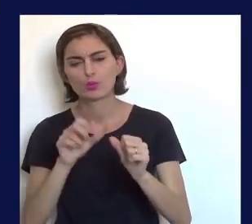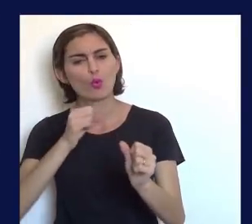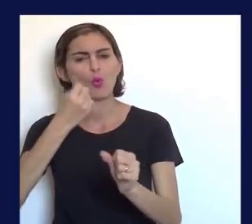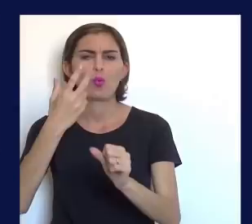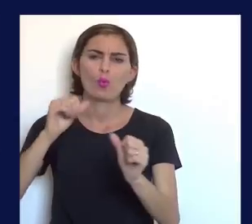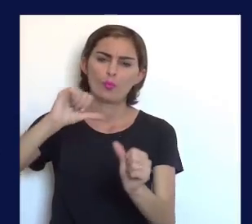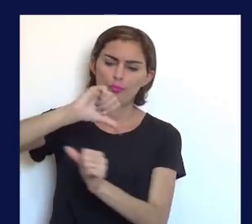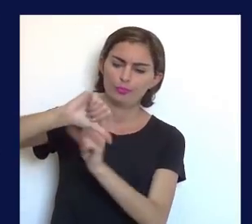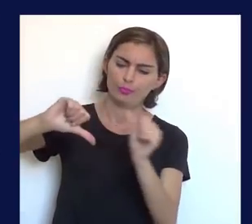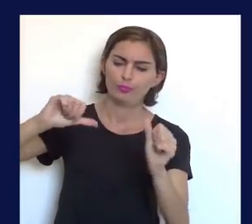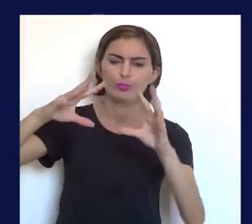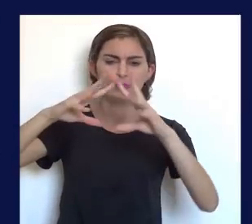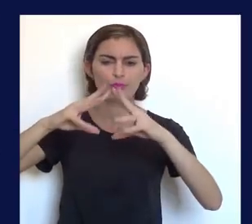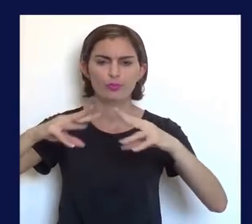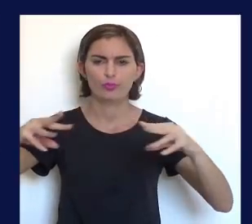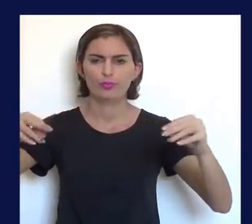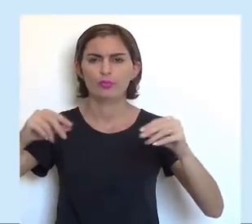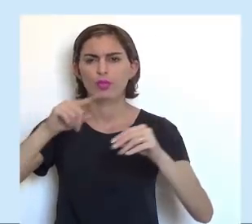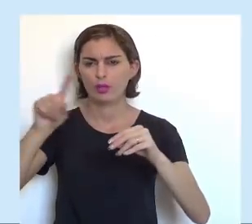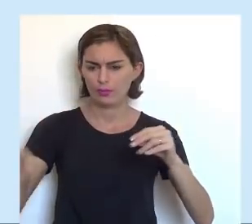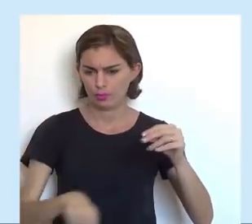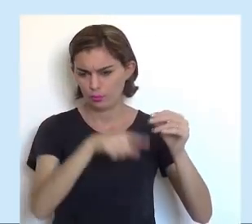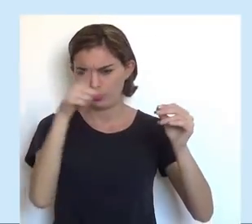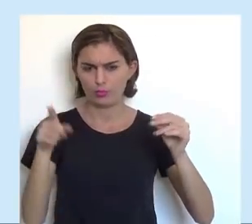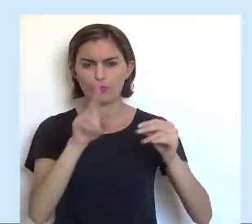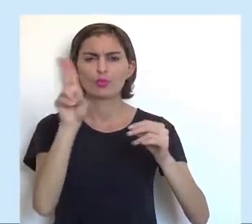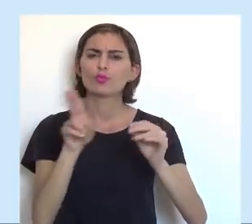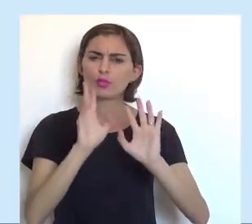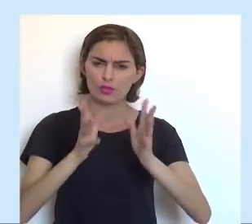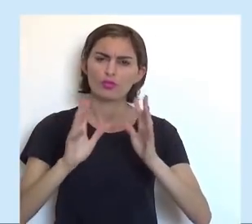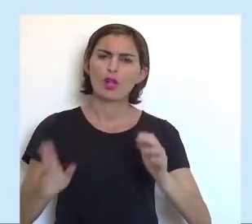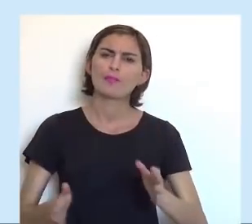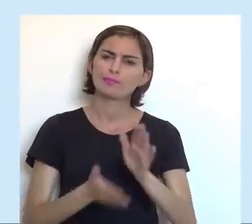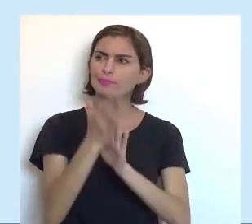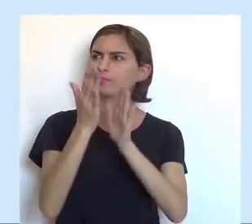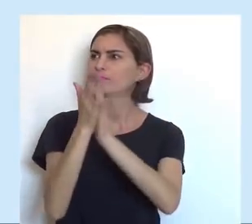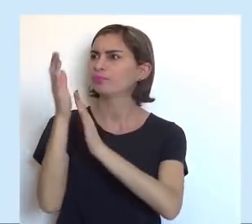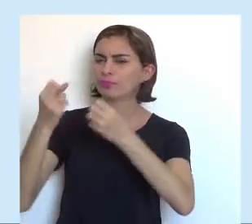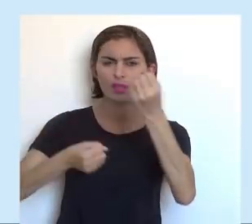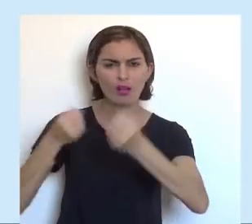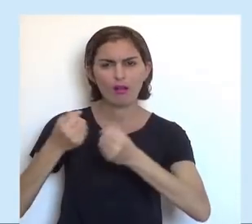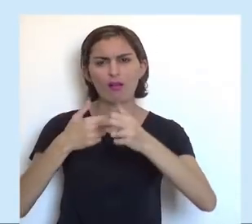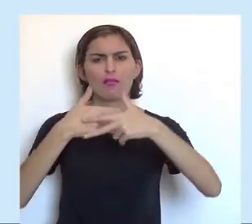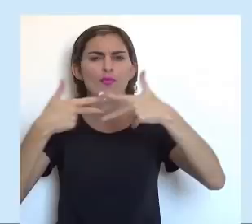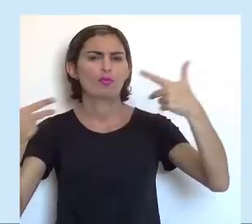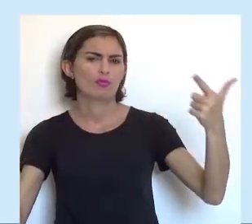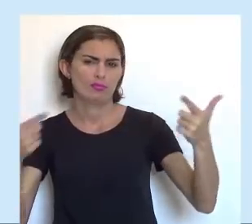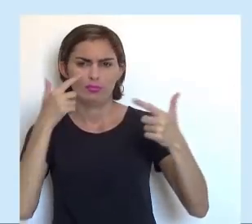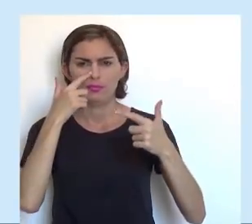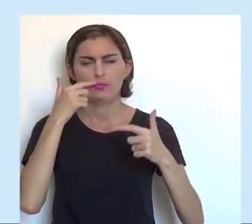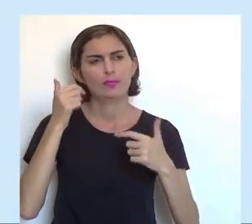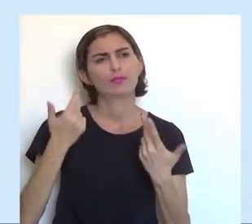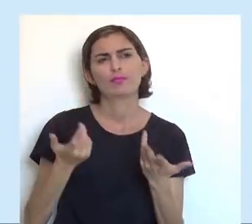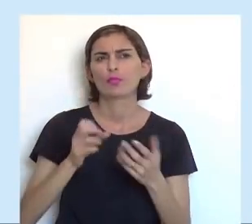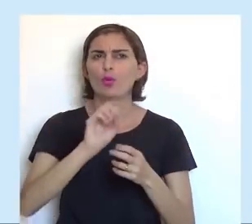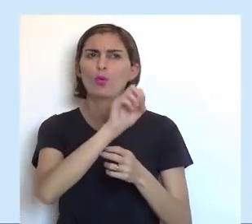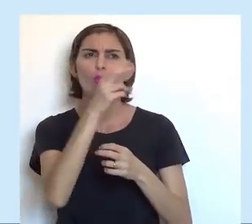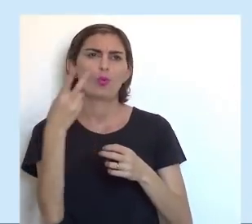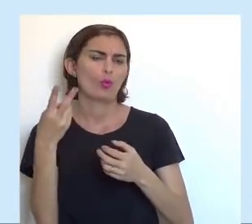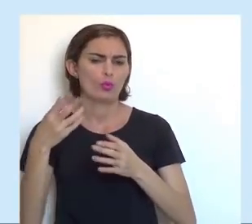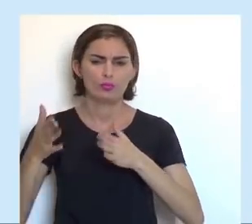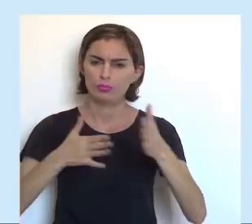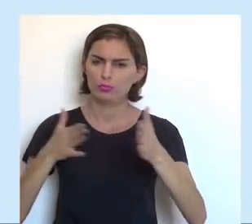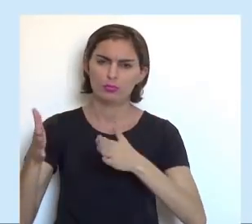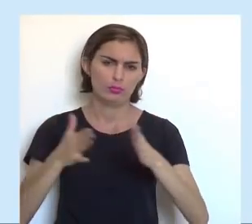ou desgaste físico. Então, pneu usado é aquele que já foi usado de alguma maneira, seja